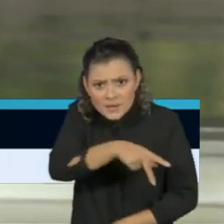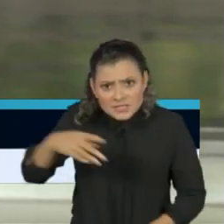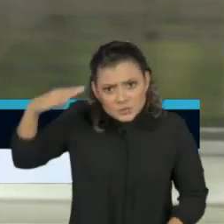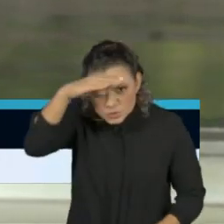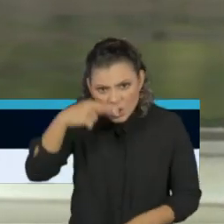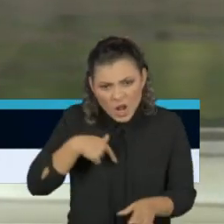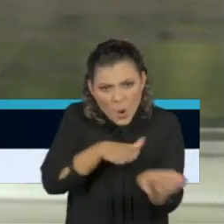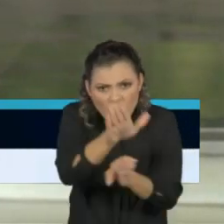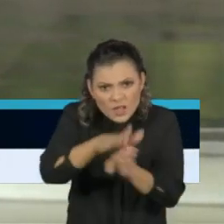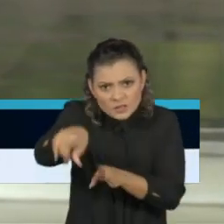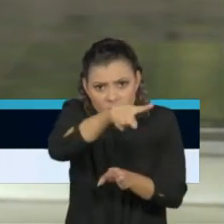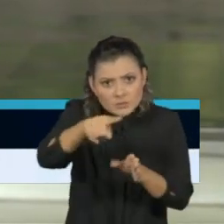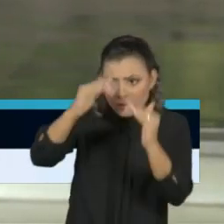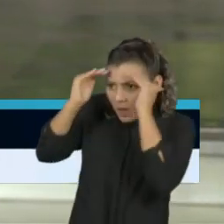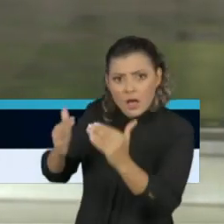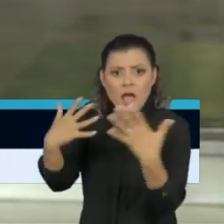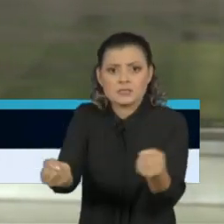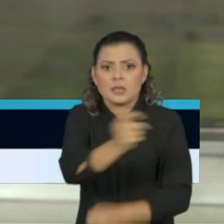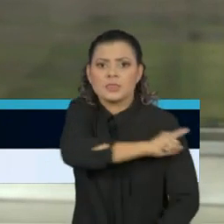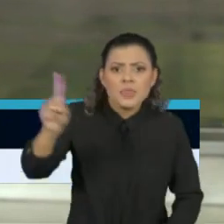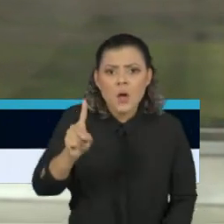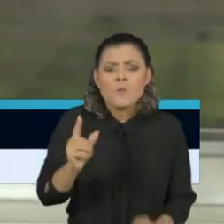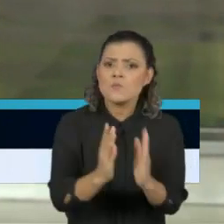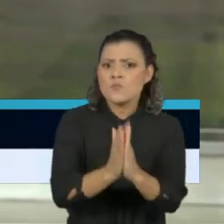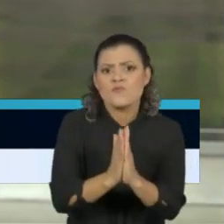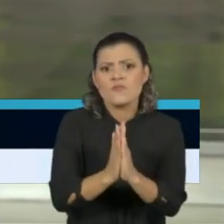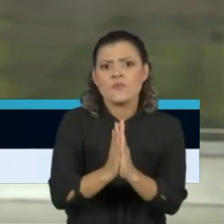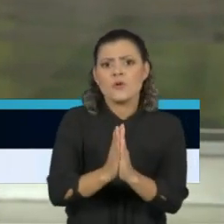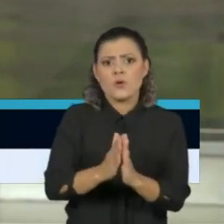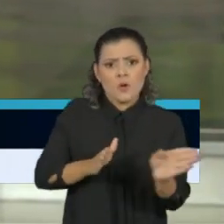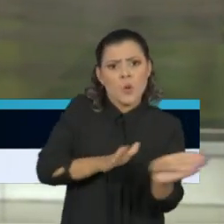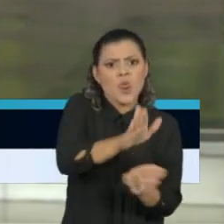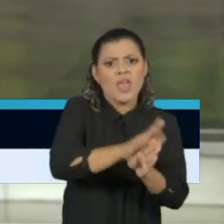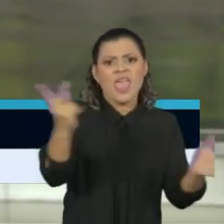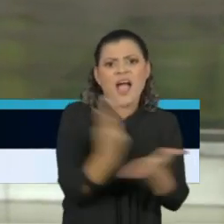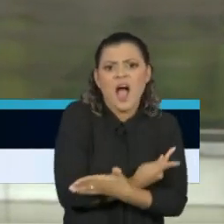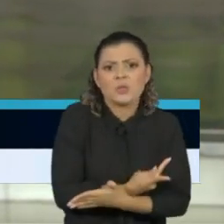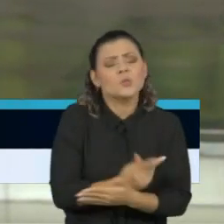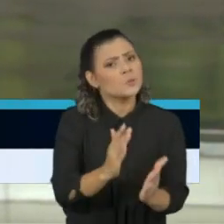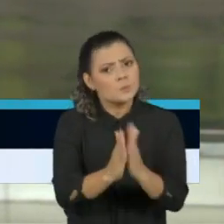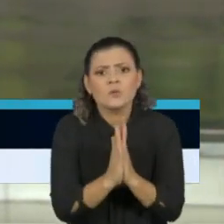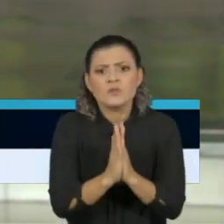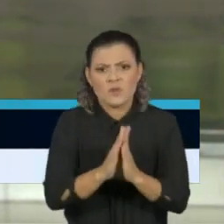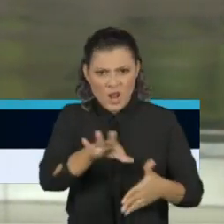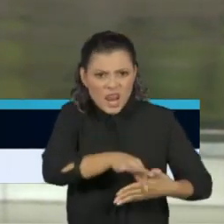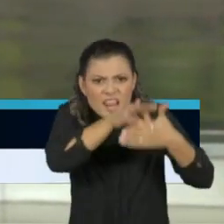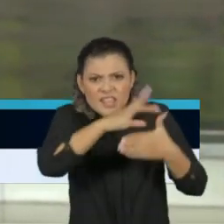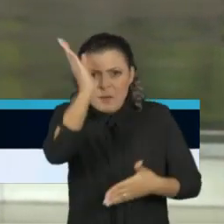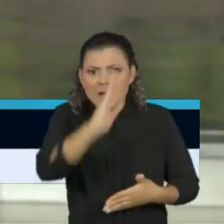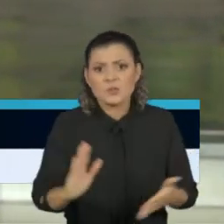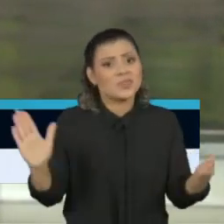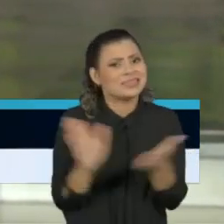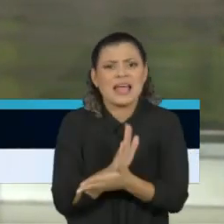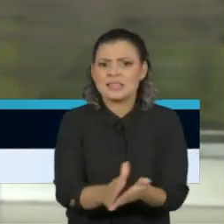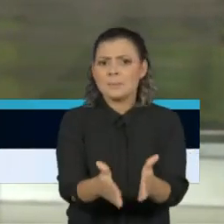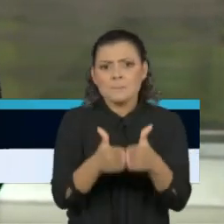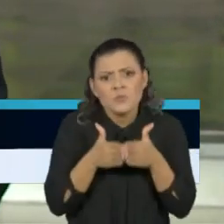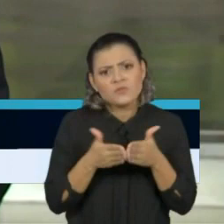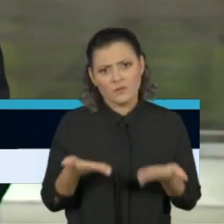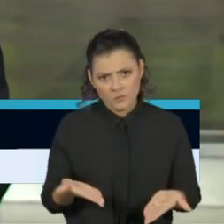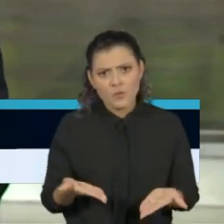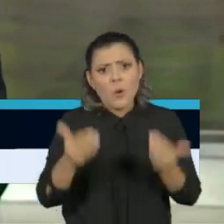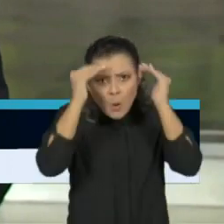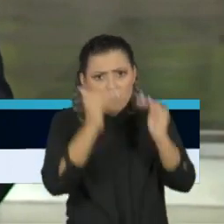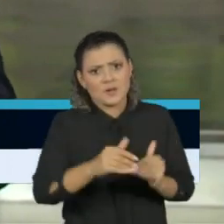da República do Brasil. Ele não orienta corretamente a população e, lamentavelmente, não lidera o Brasil no combate